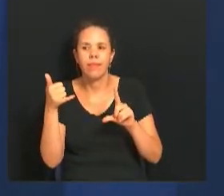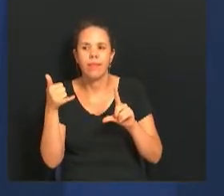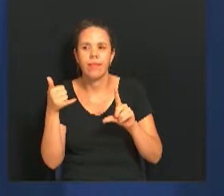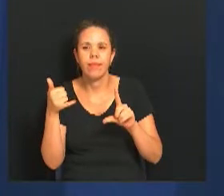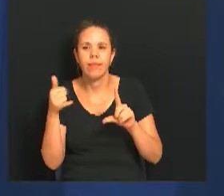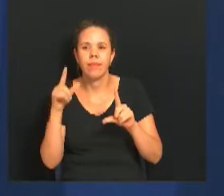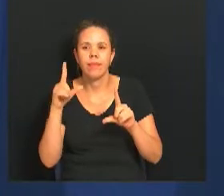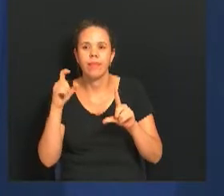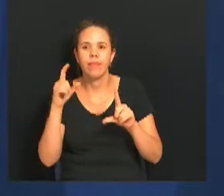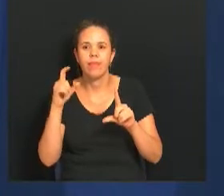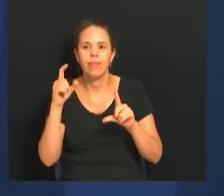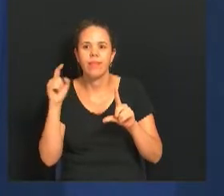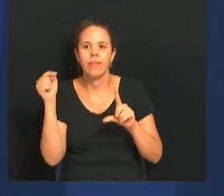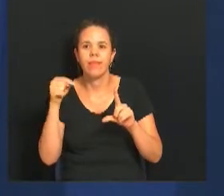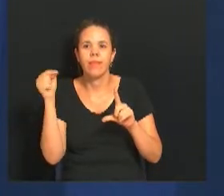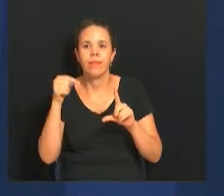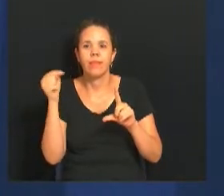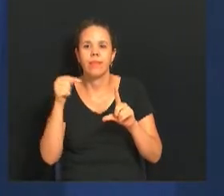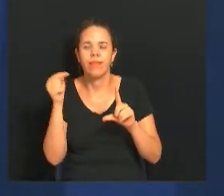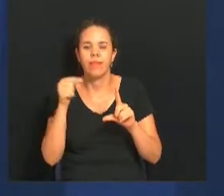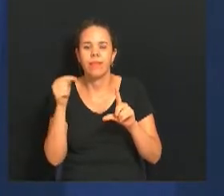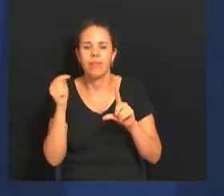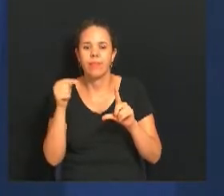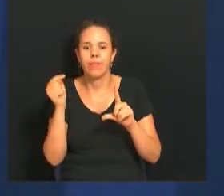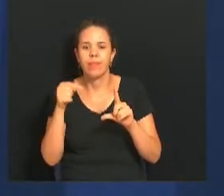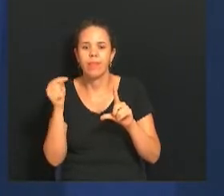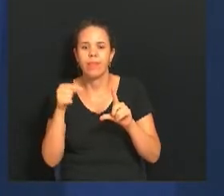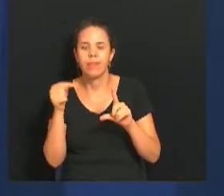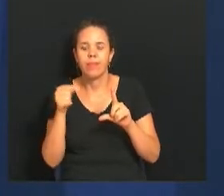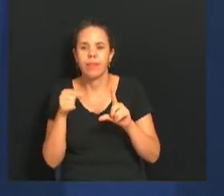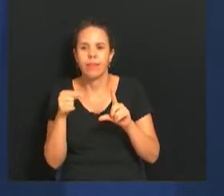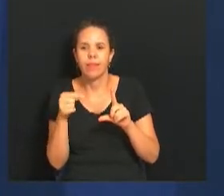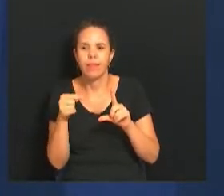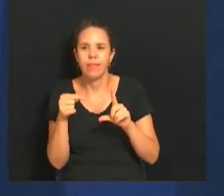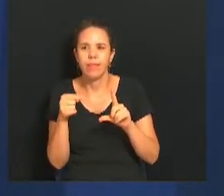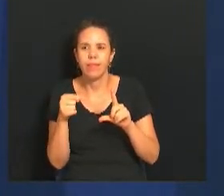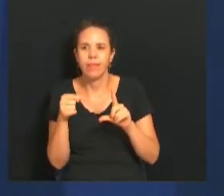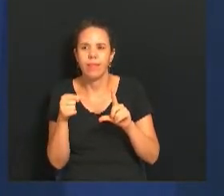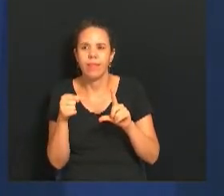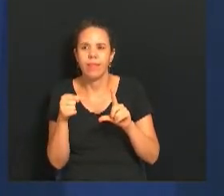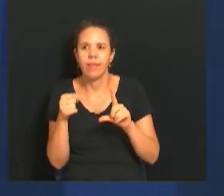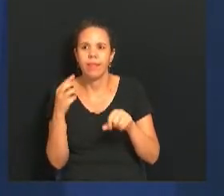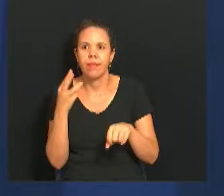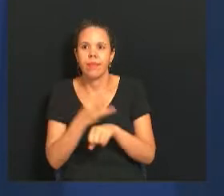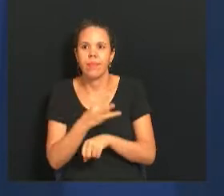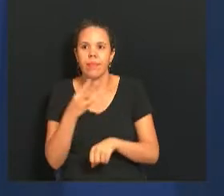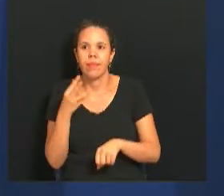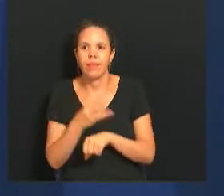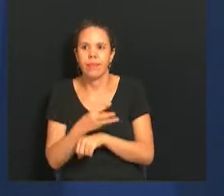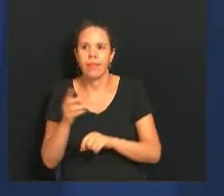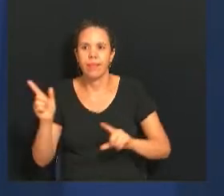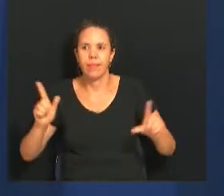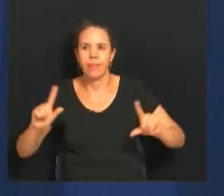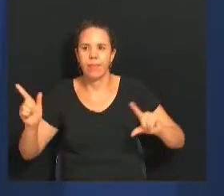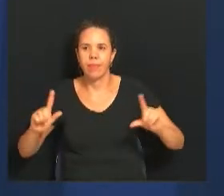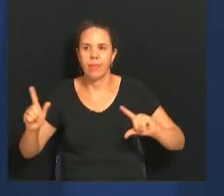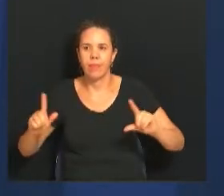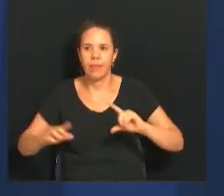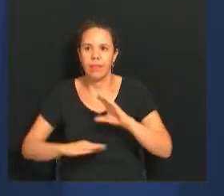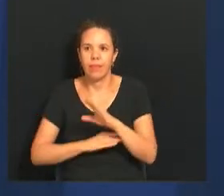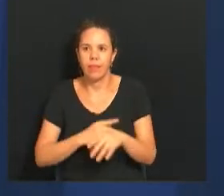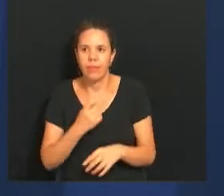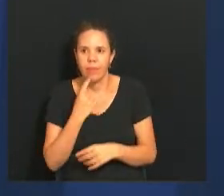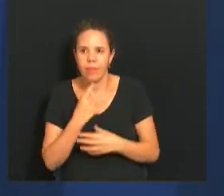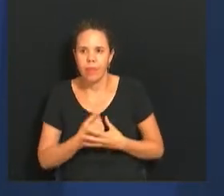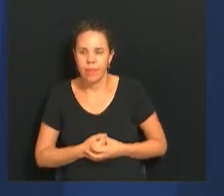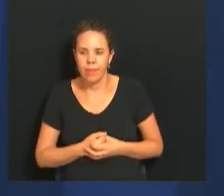uma foto e você aponta aqui, ó, para este QR Code e aí já vai aparecer na tela do seu celular o WhatsApp da TV Câmara